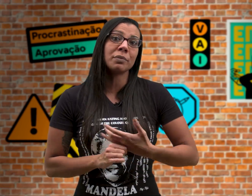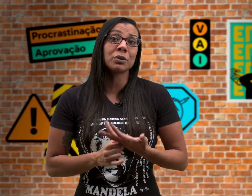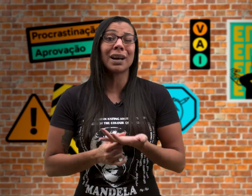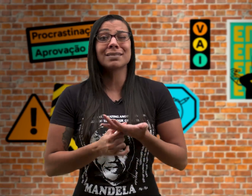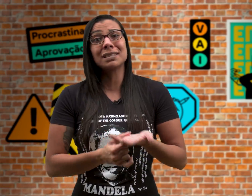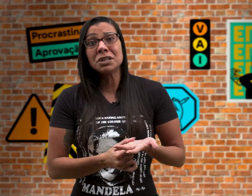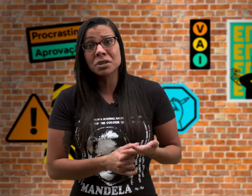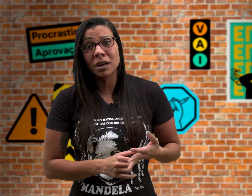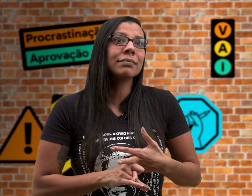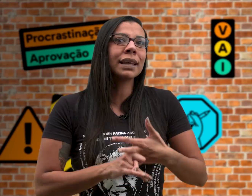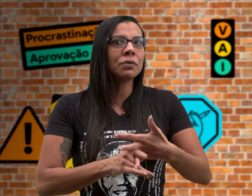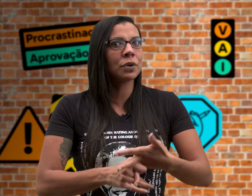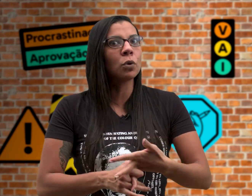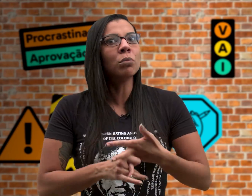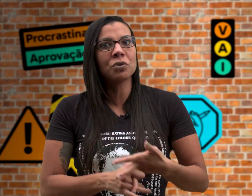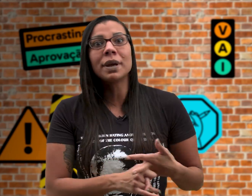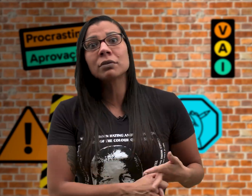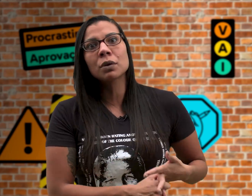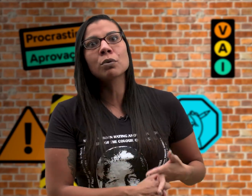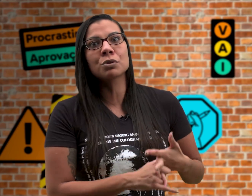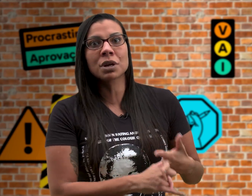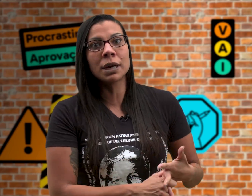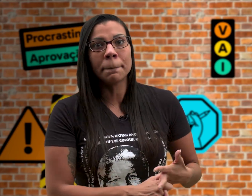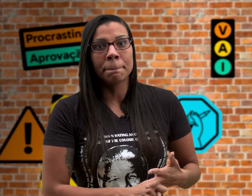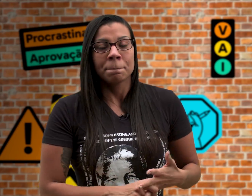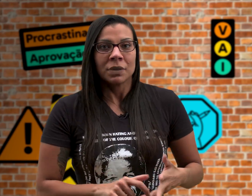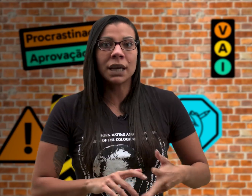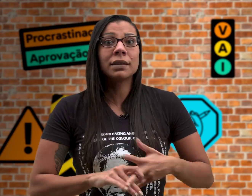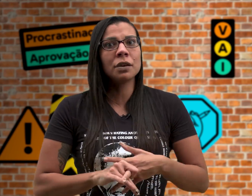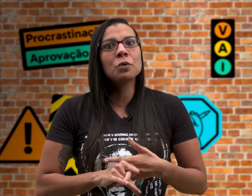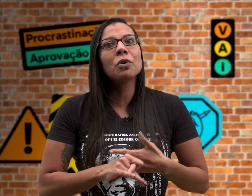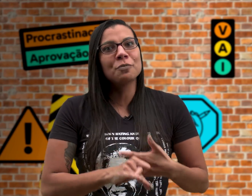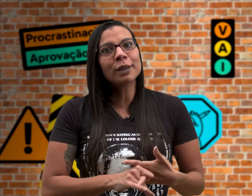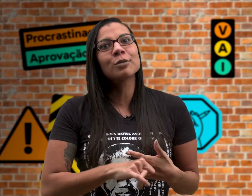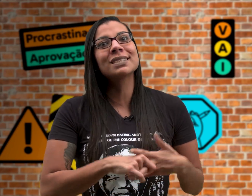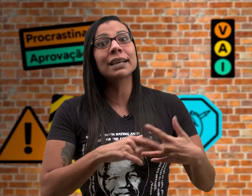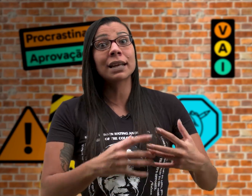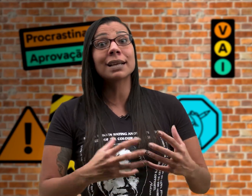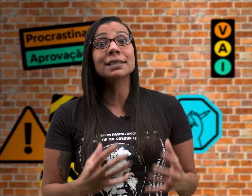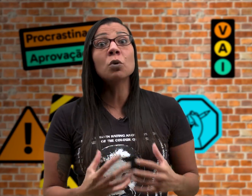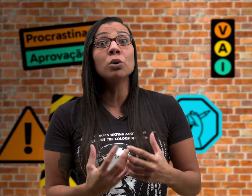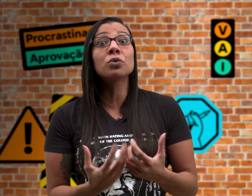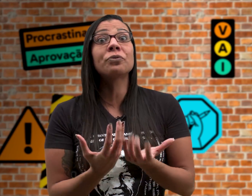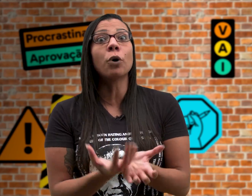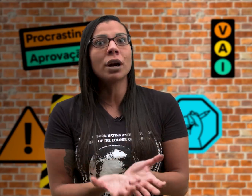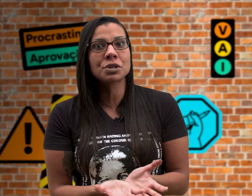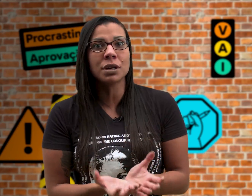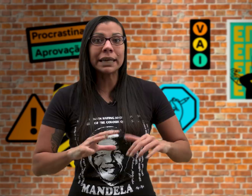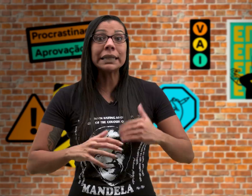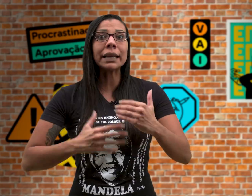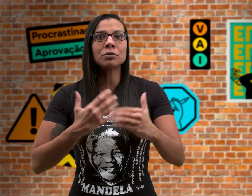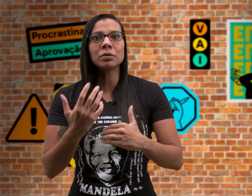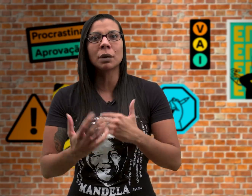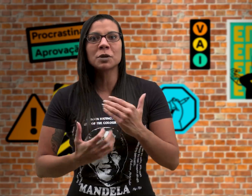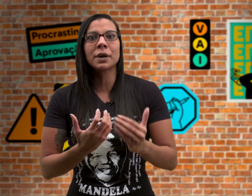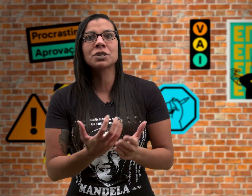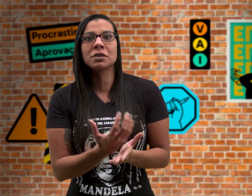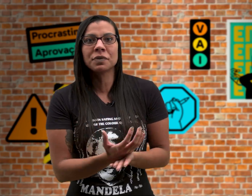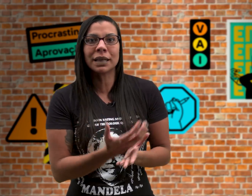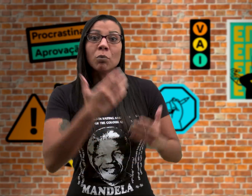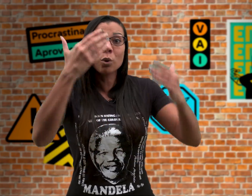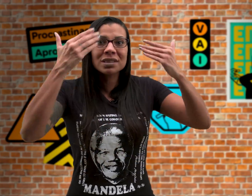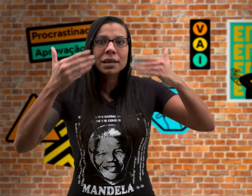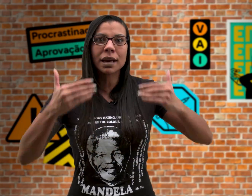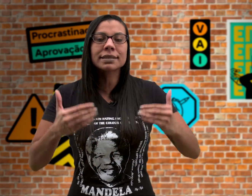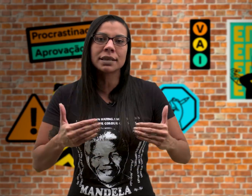um posicionamento racista. Teve o movimento da Ku Klux Klan, né, teve um movimento de segregação muito forte. E dentro da